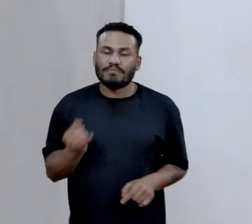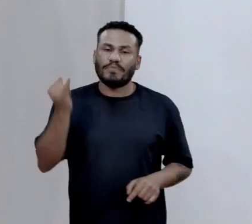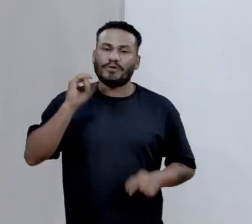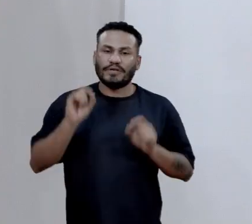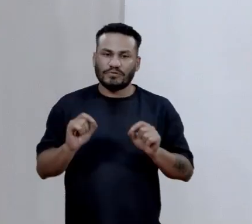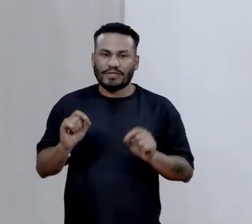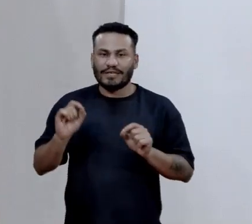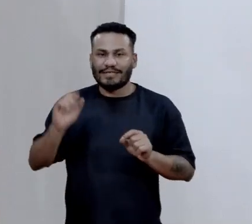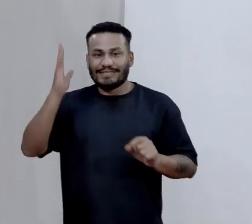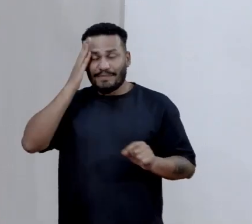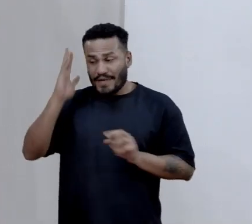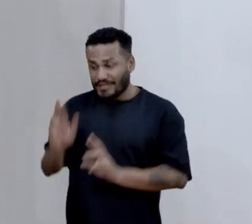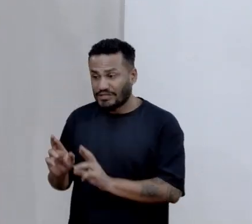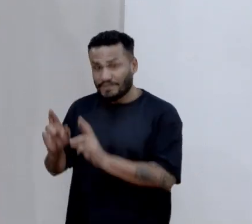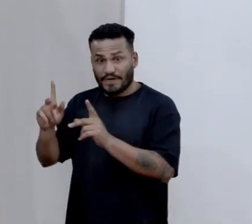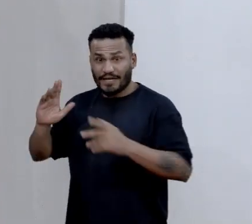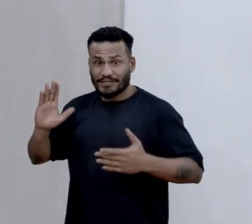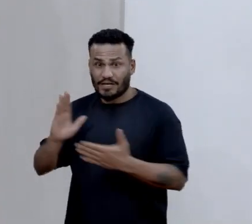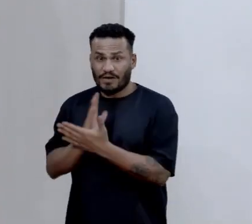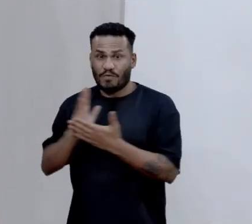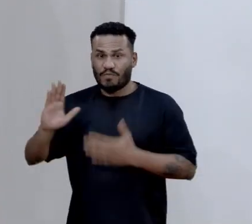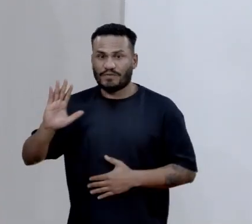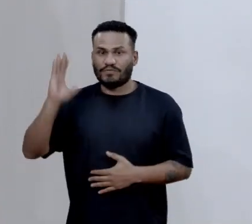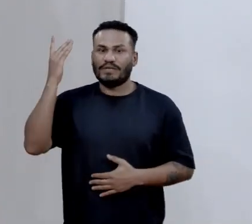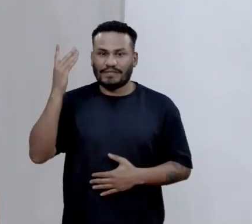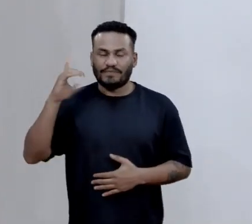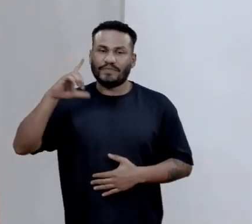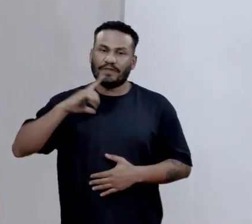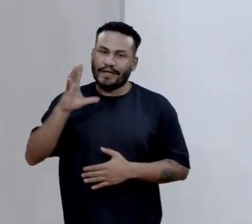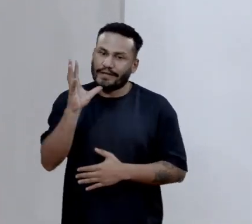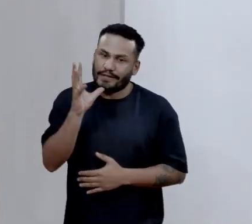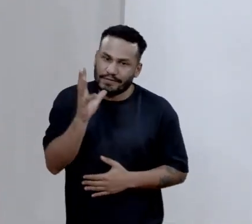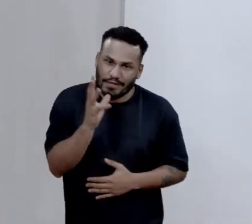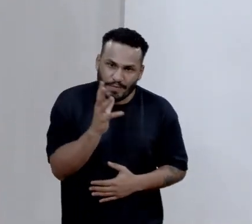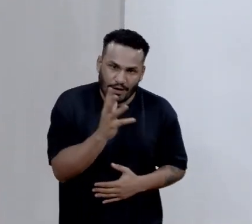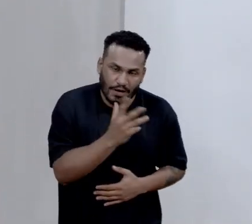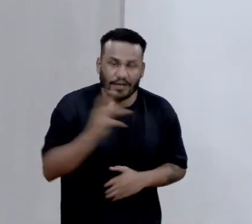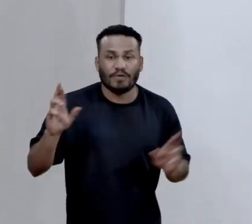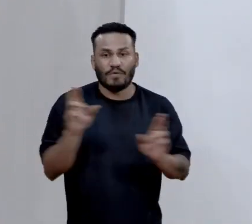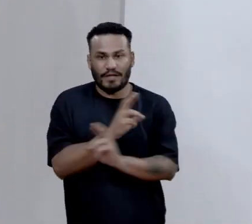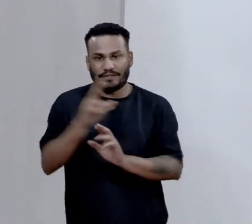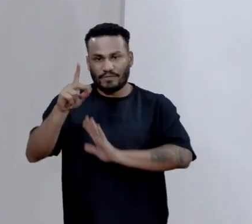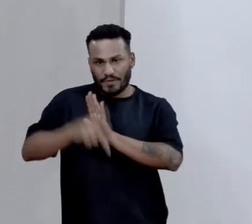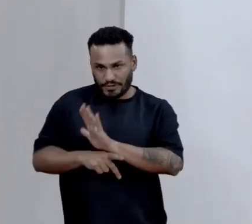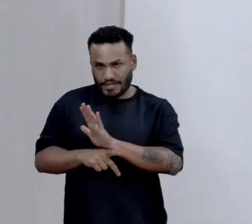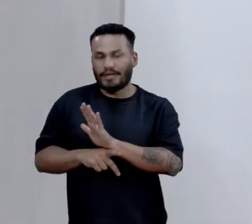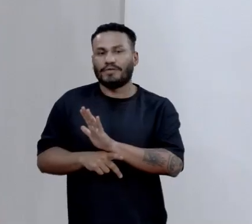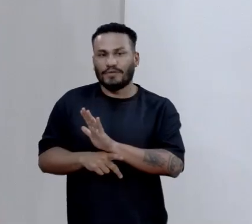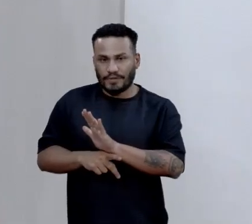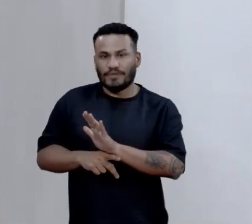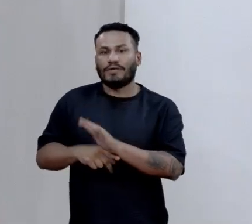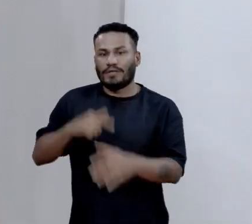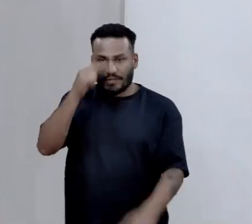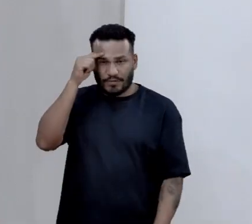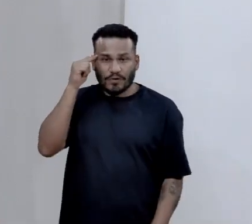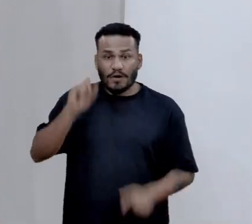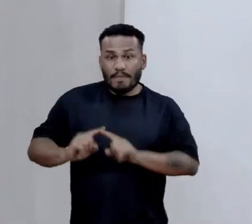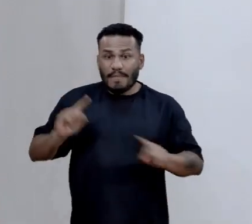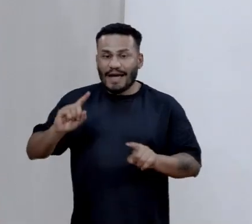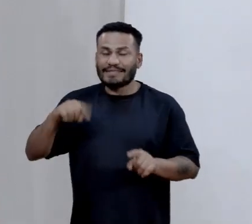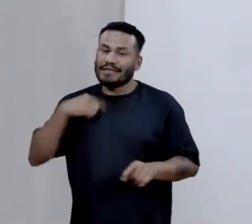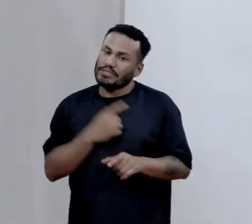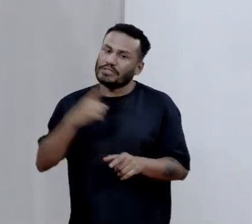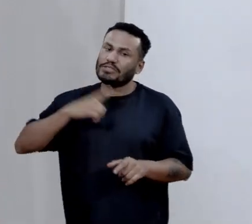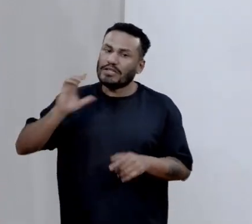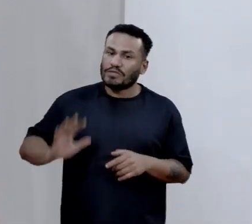importante nós sabermos diferenciar algumas situações. Existe uma morosidade com relação aos projetos, presidente Ito, mas nós temos